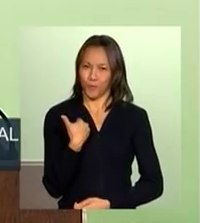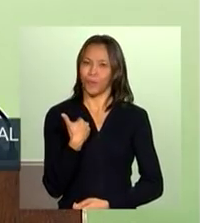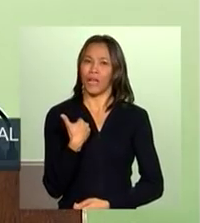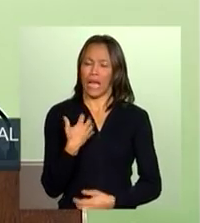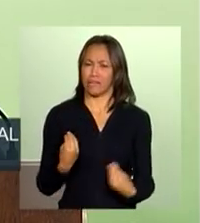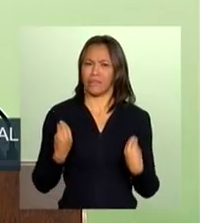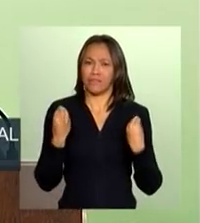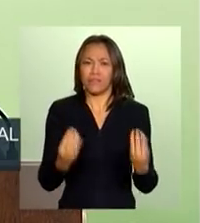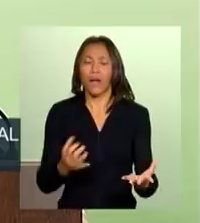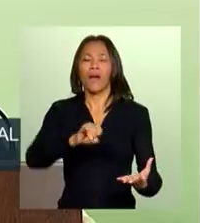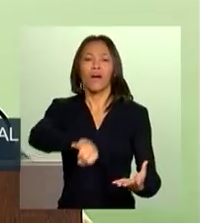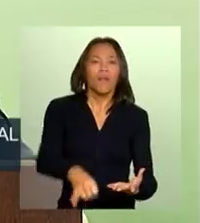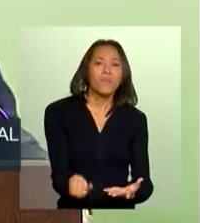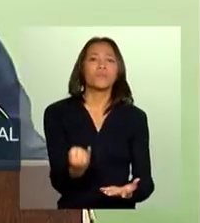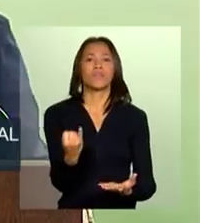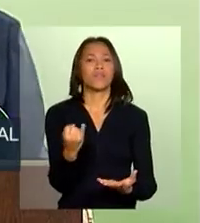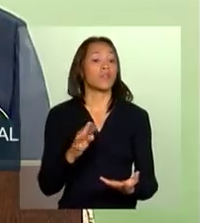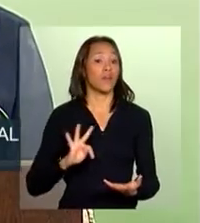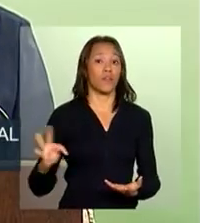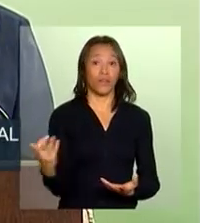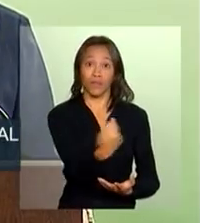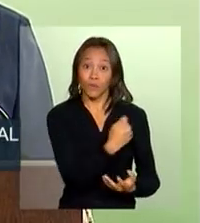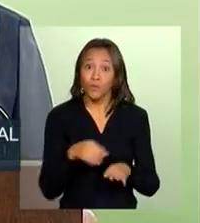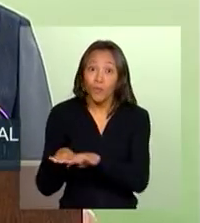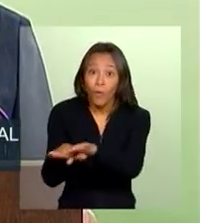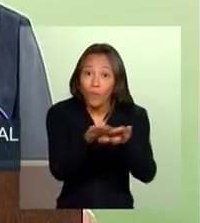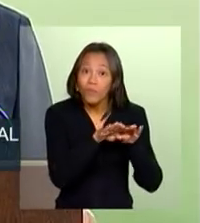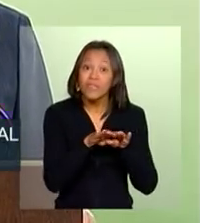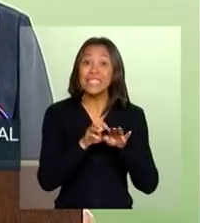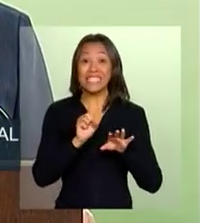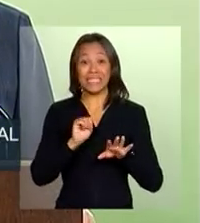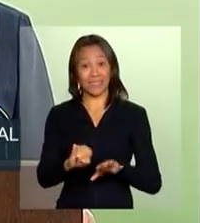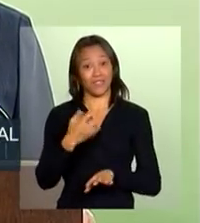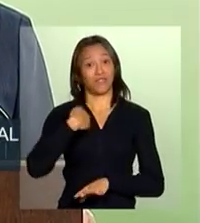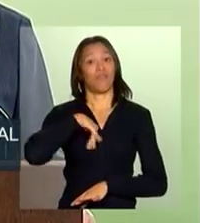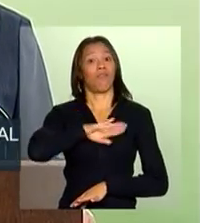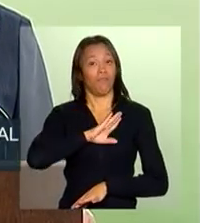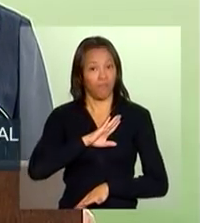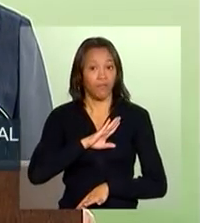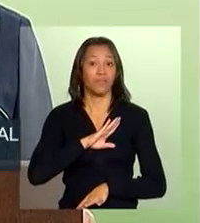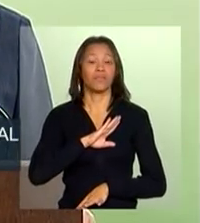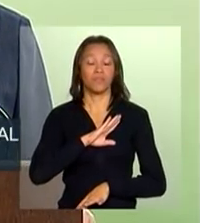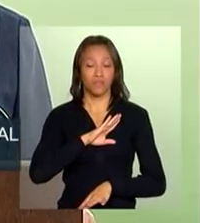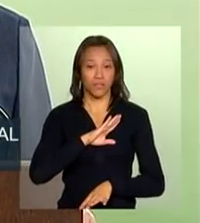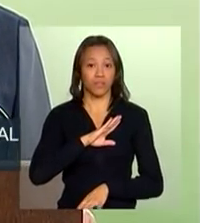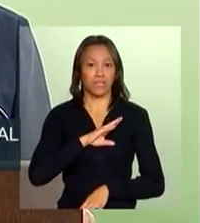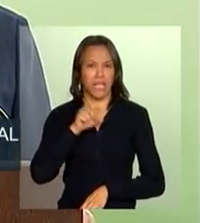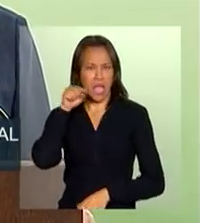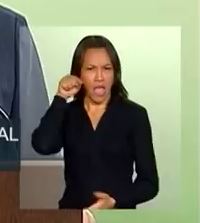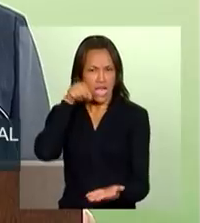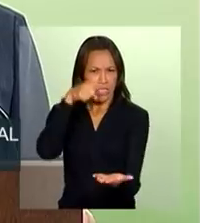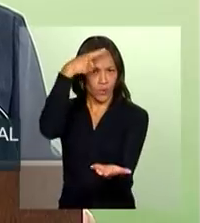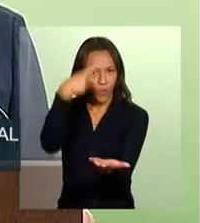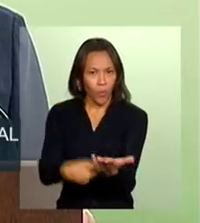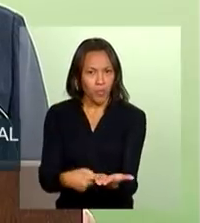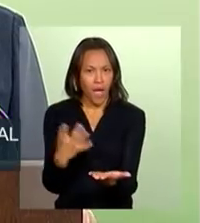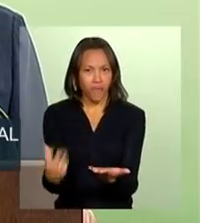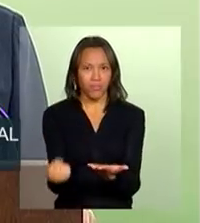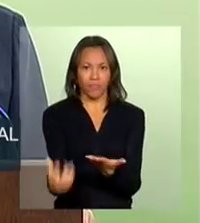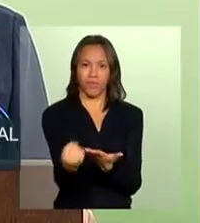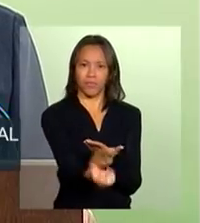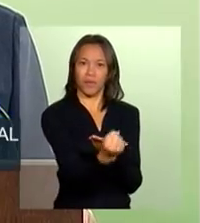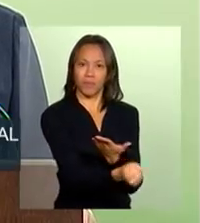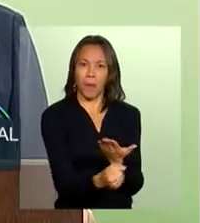de dar oportunidade a todos se nós aplicarmos este pacto de uma